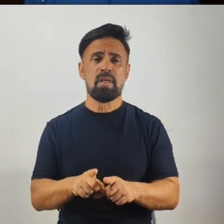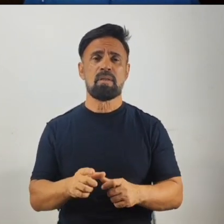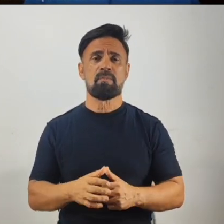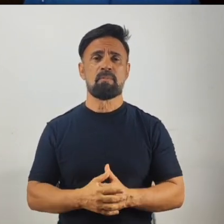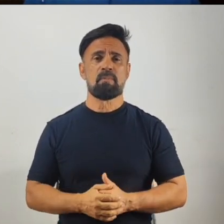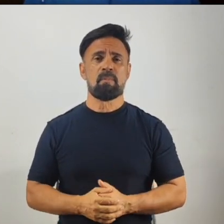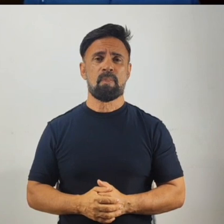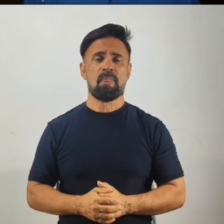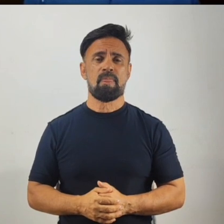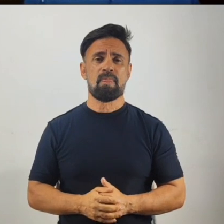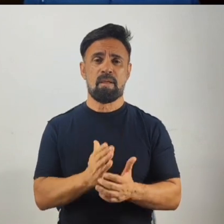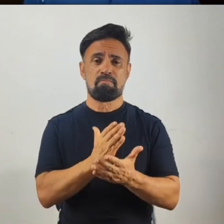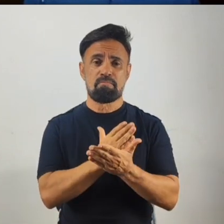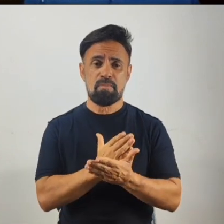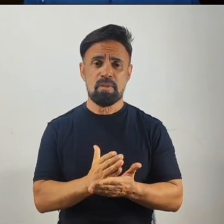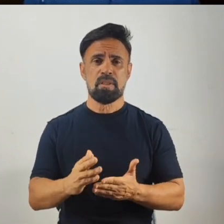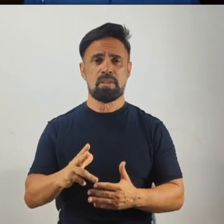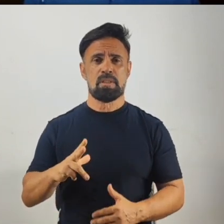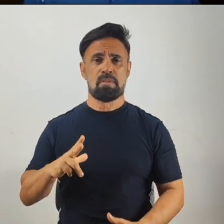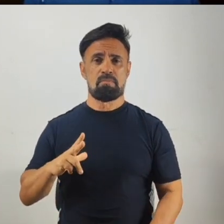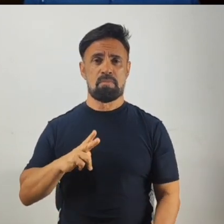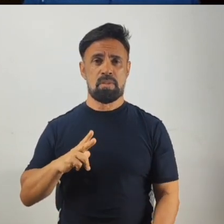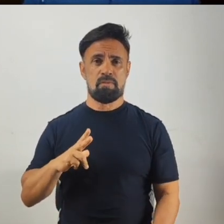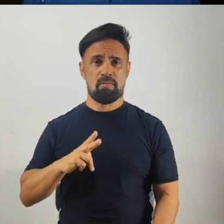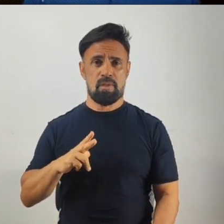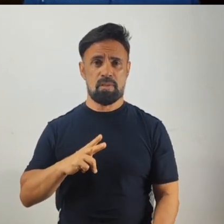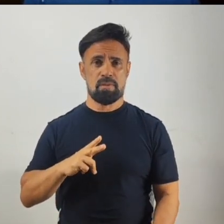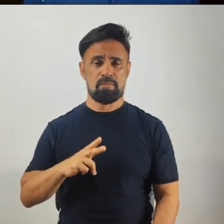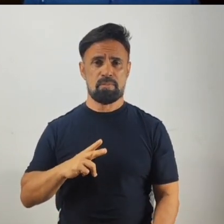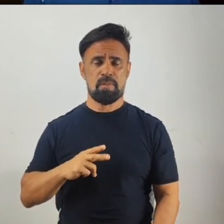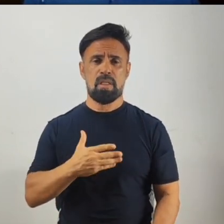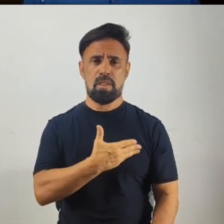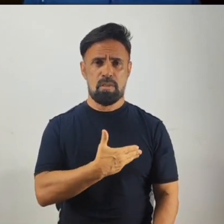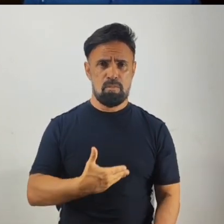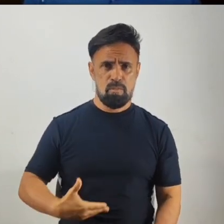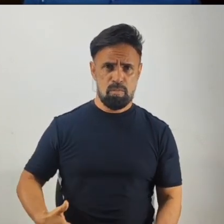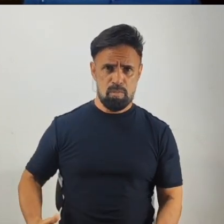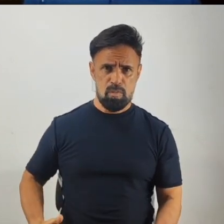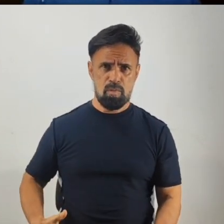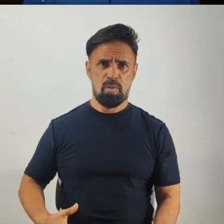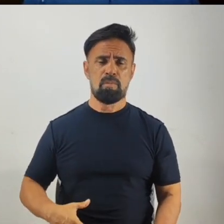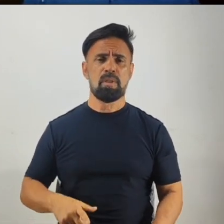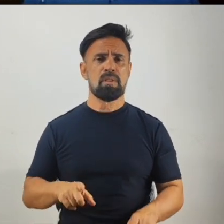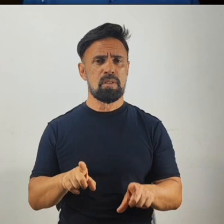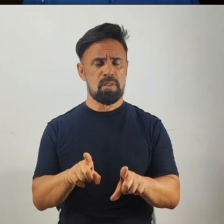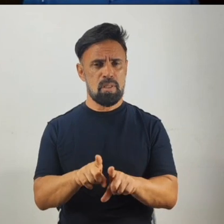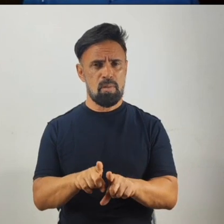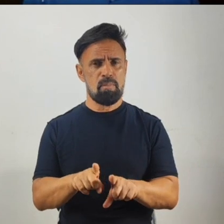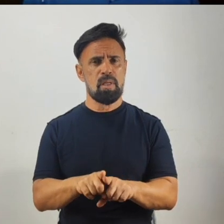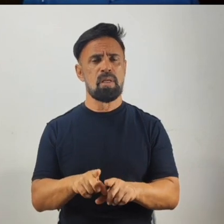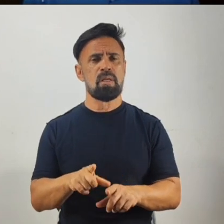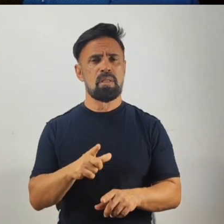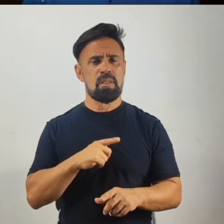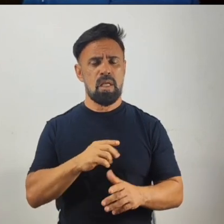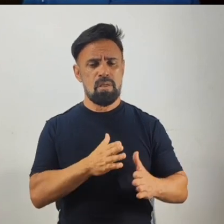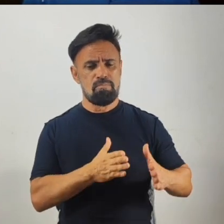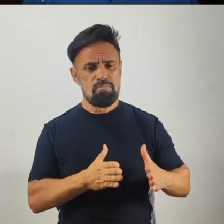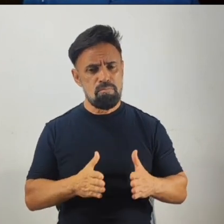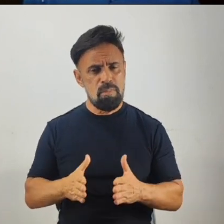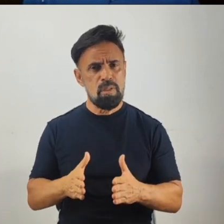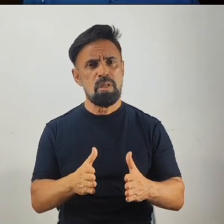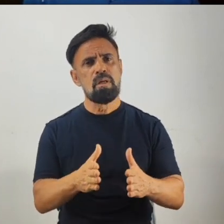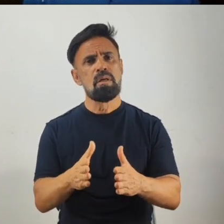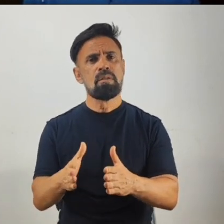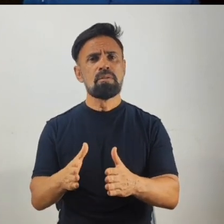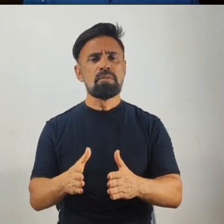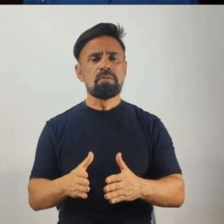também na iniciativa privada. E a administração pública, ela tem se imbuído desse